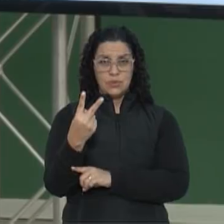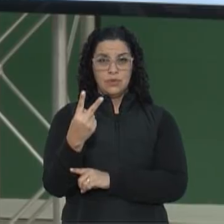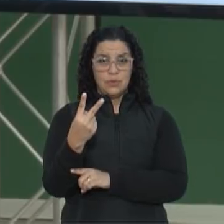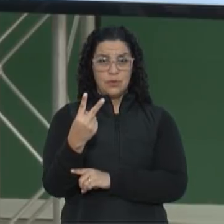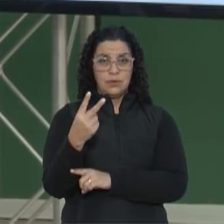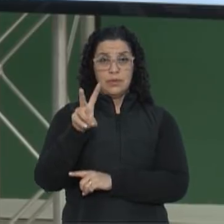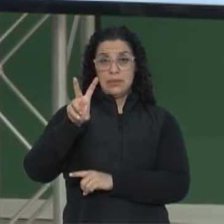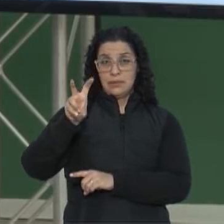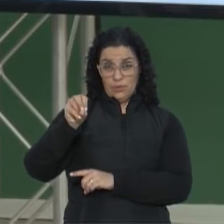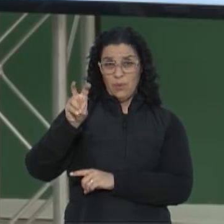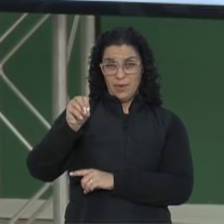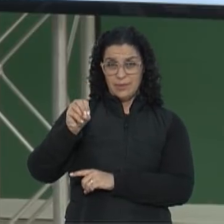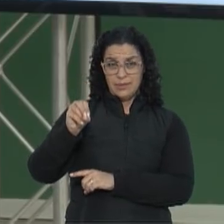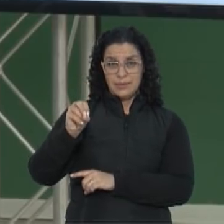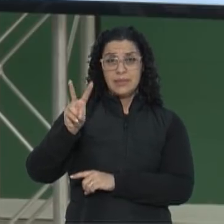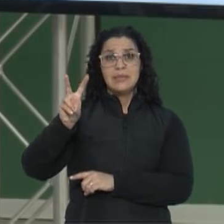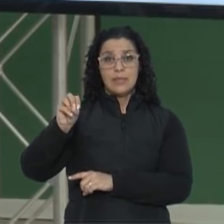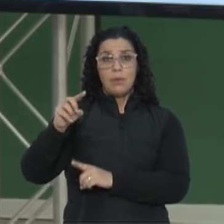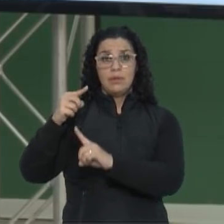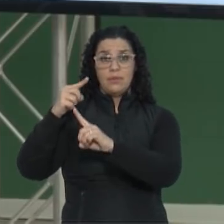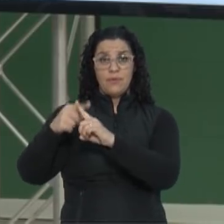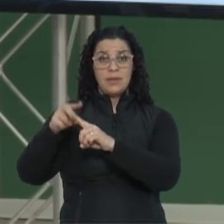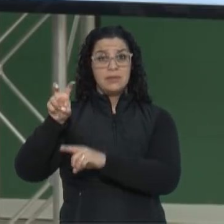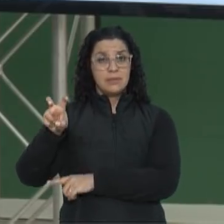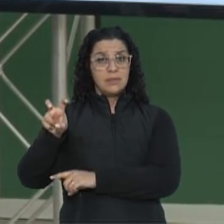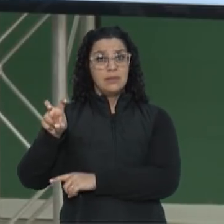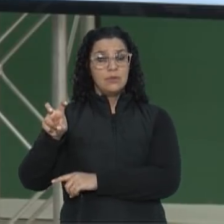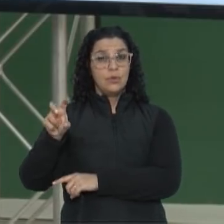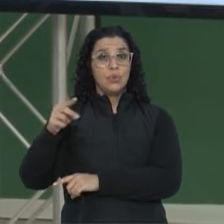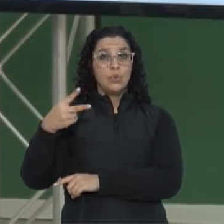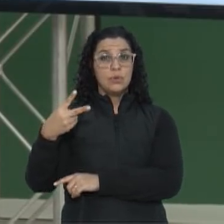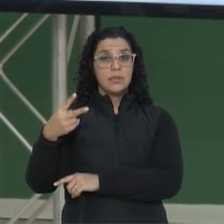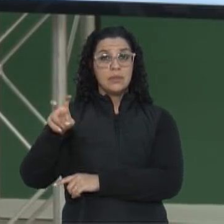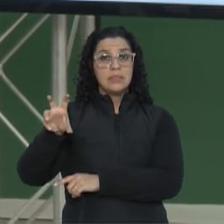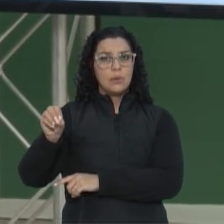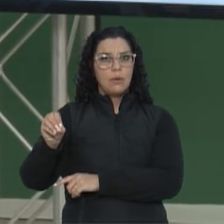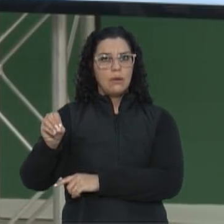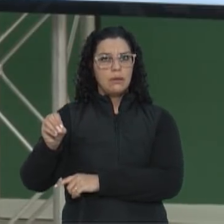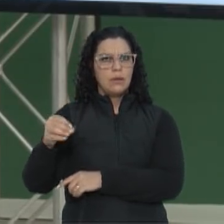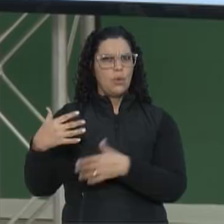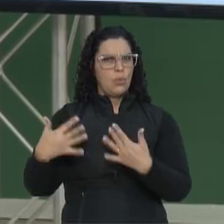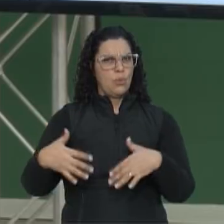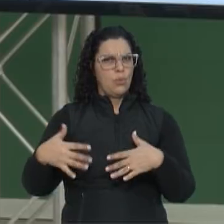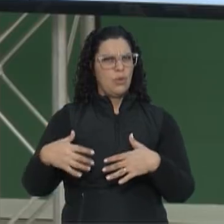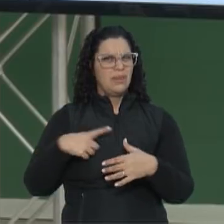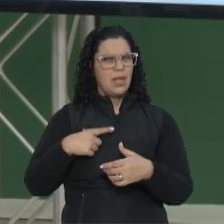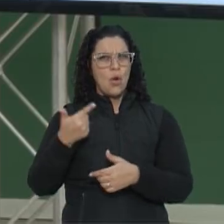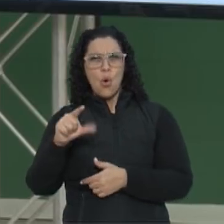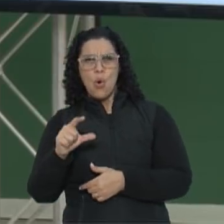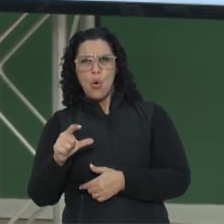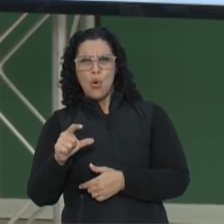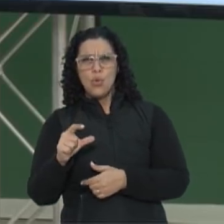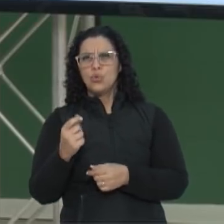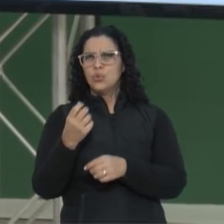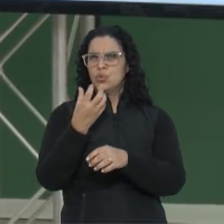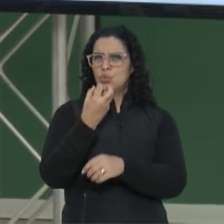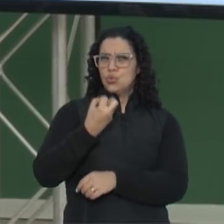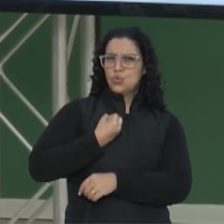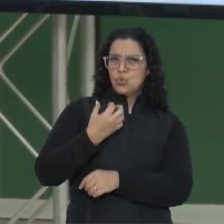2, 50. 50 vezes 5, 250. Será que não existe um